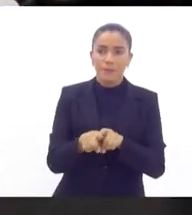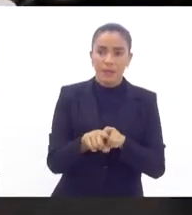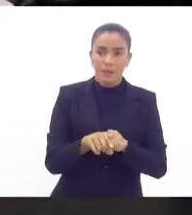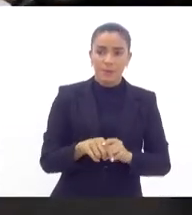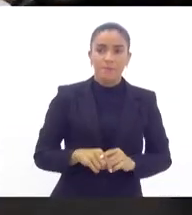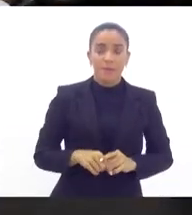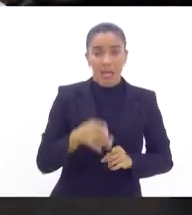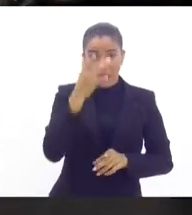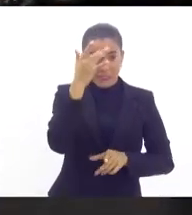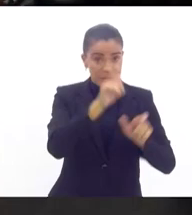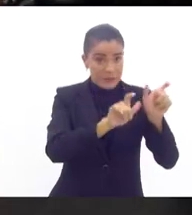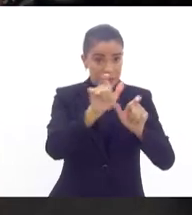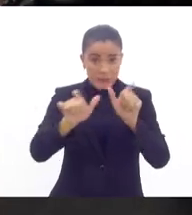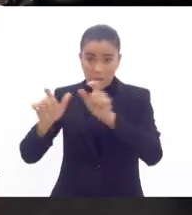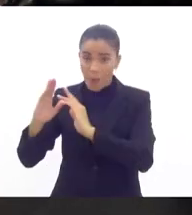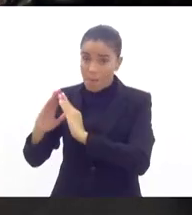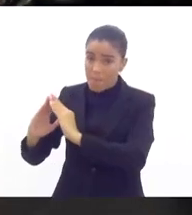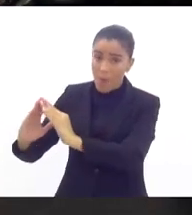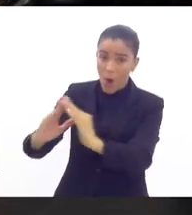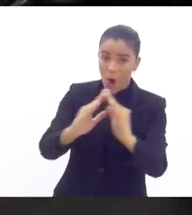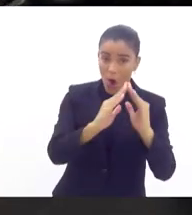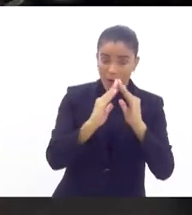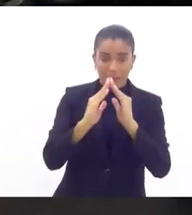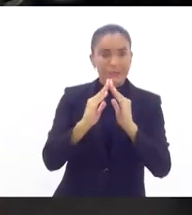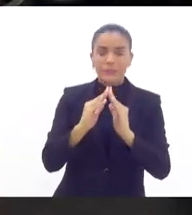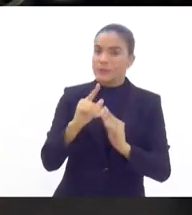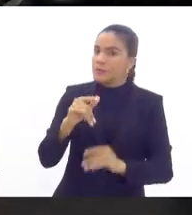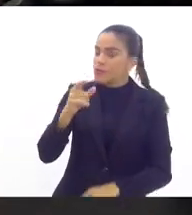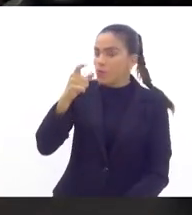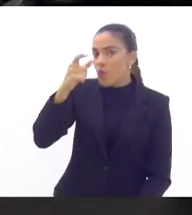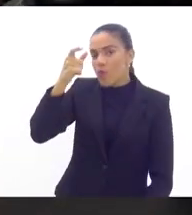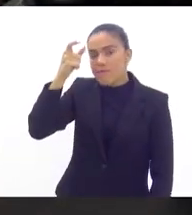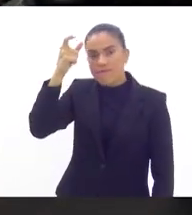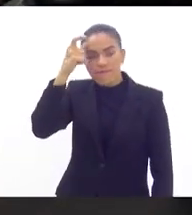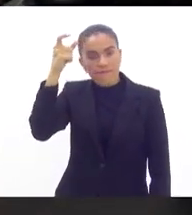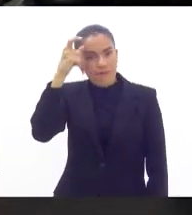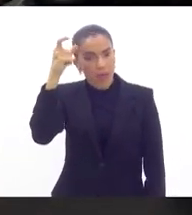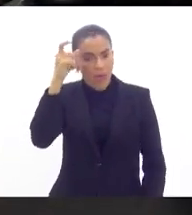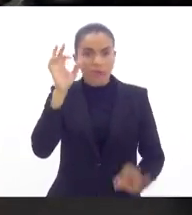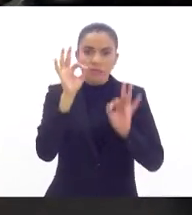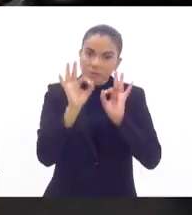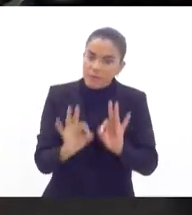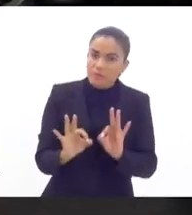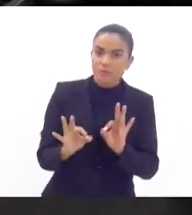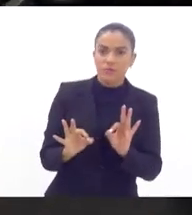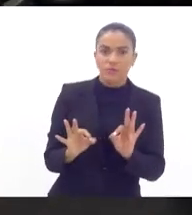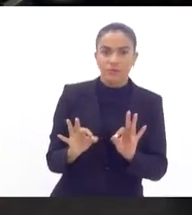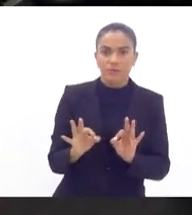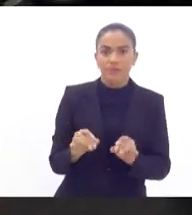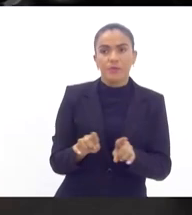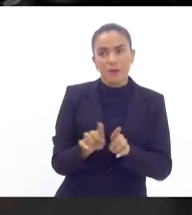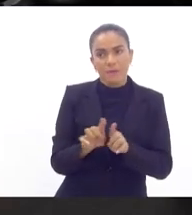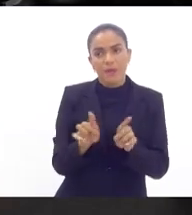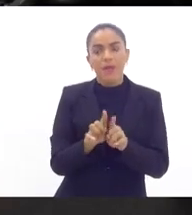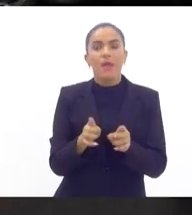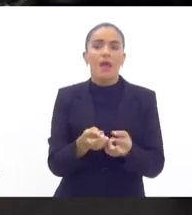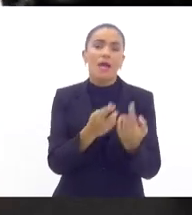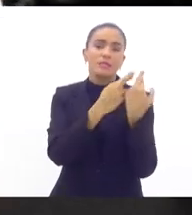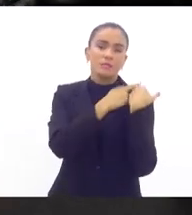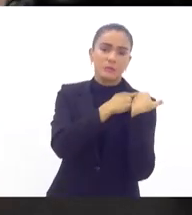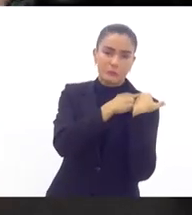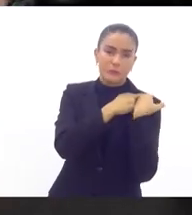as pessoas que moram no entorno vivem no inferno diário quando tem jogo no Maracanã e é preciso que sobretudo as autoridades